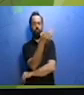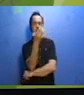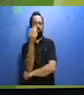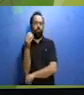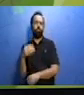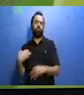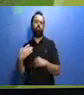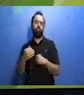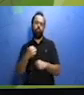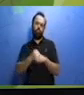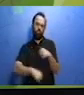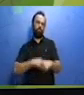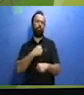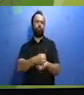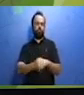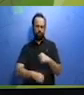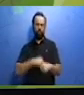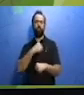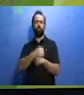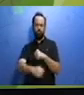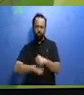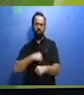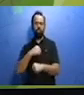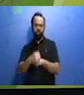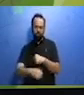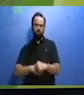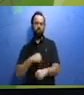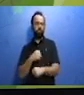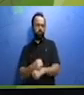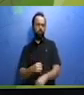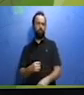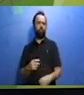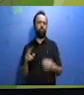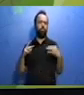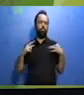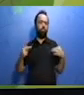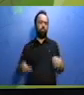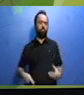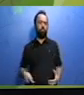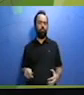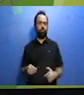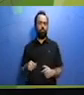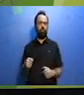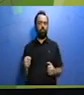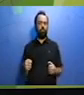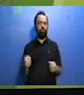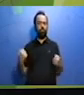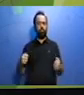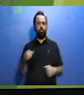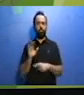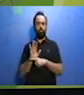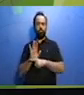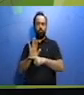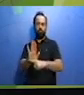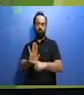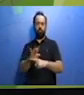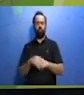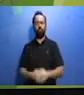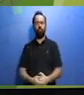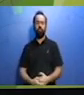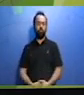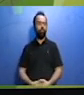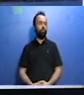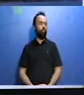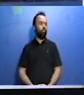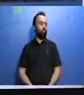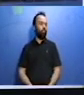que demora muito tempo, por isso o homem tem que agir, mesmo porque foi ele que provocou o acidente